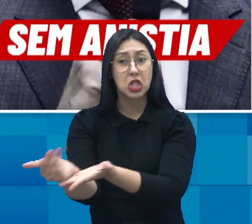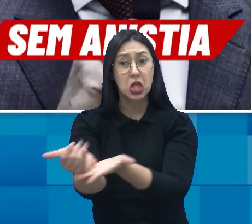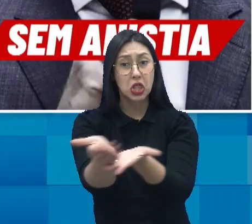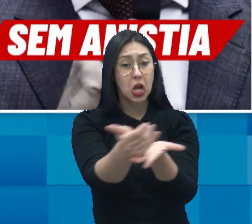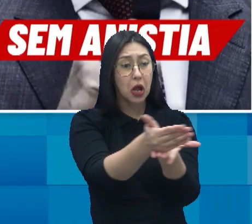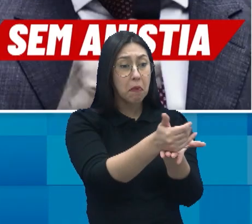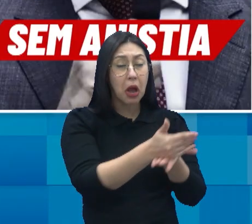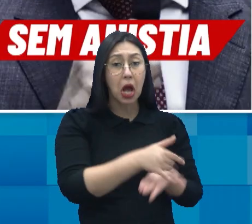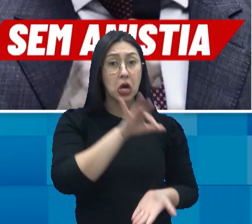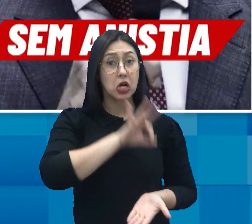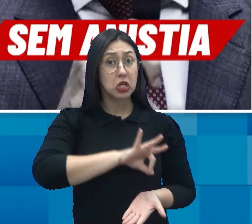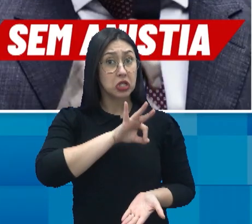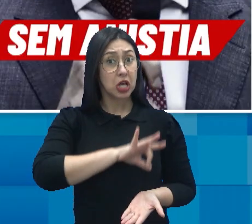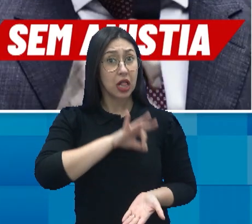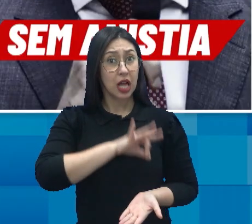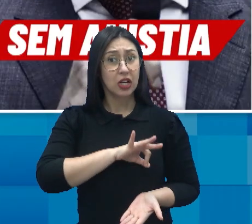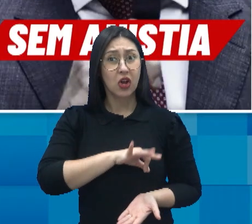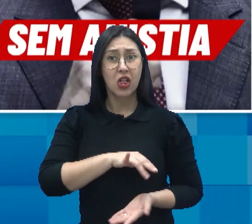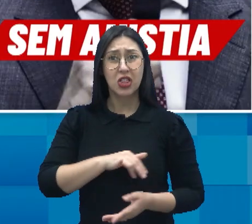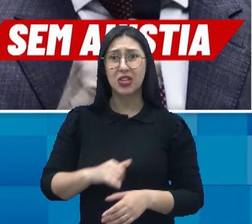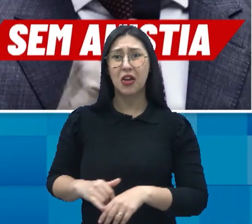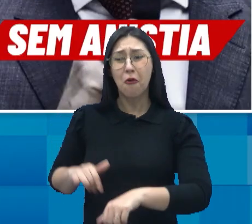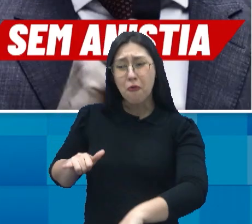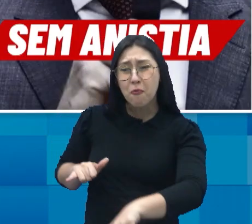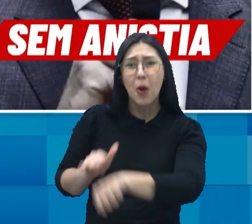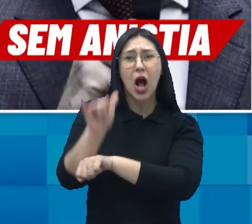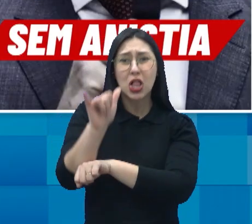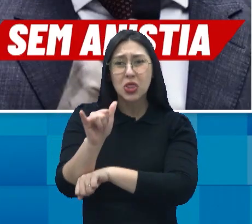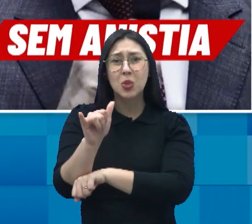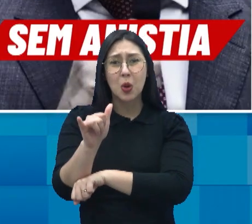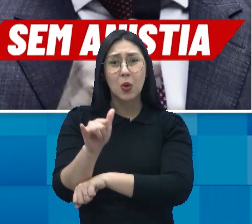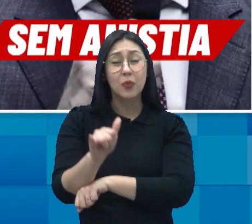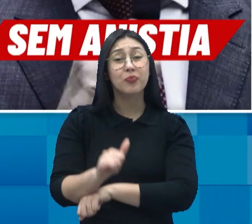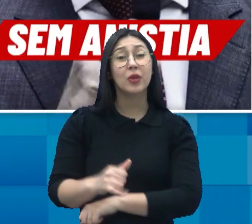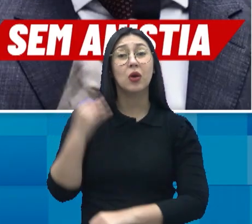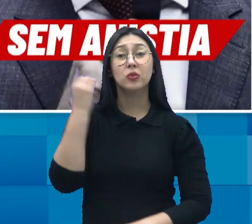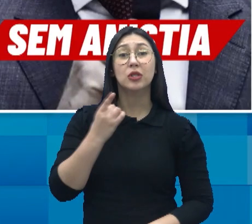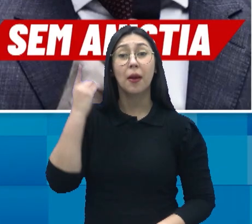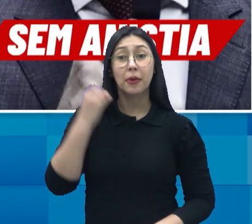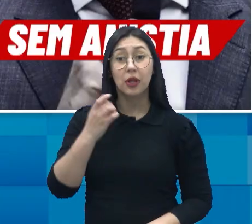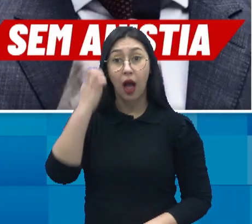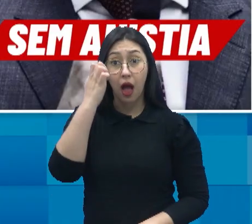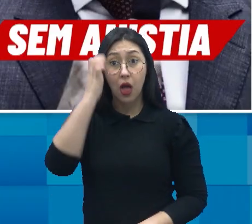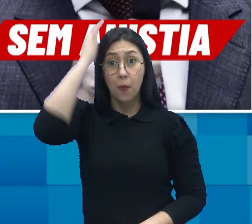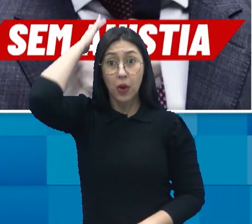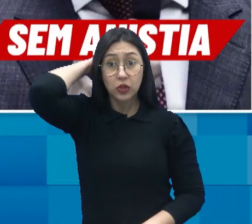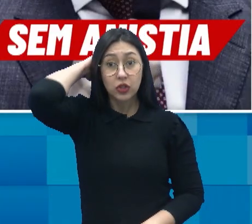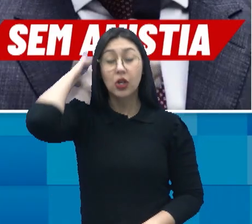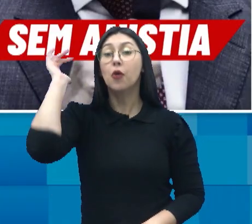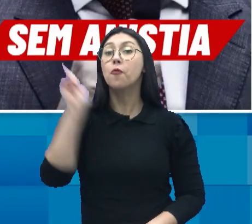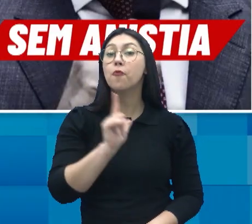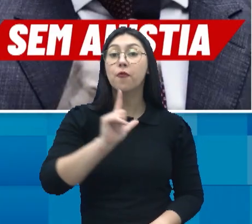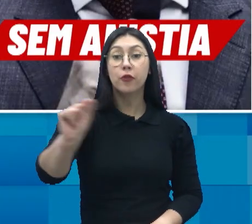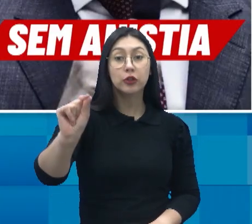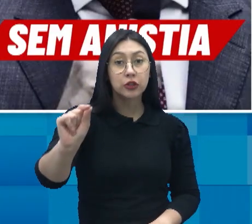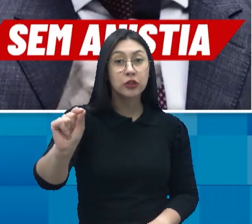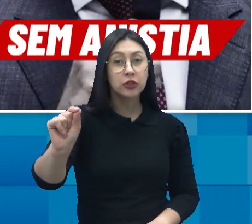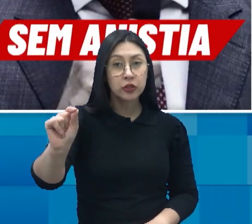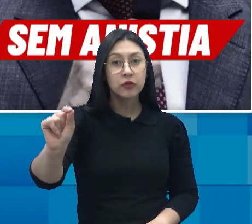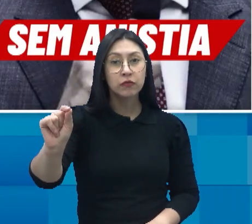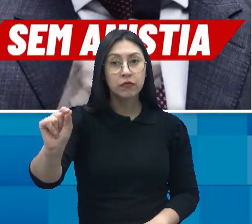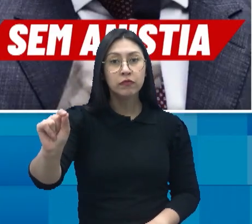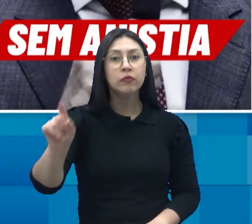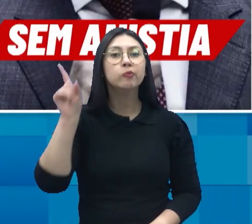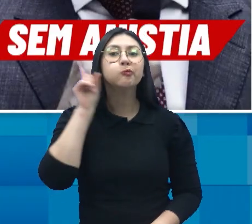público. Traidor da pátria, o deputado Eduardo Bolsonaro fugiu covardemente para